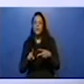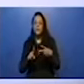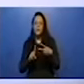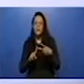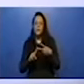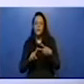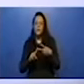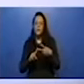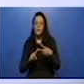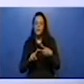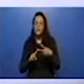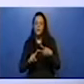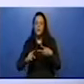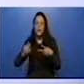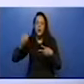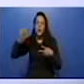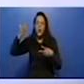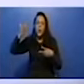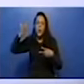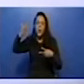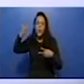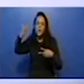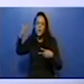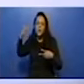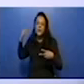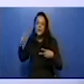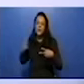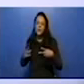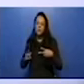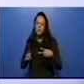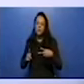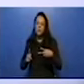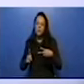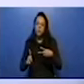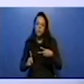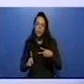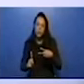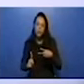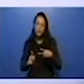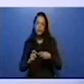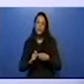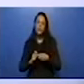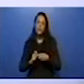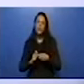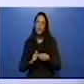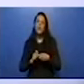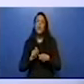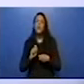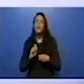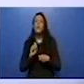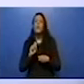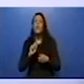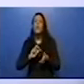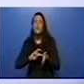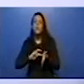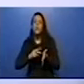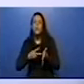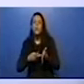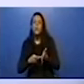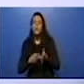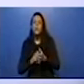continuous. Past continuous. Passado contínuo. Algo que tem a ver sobre